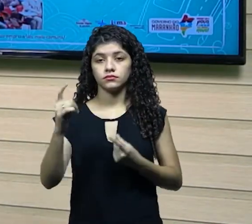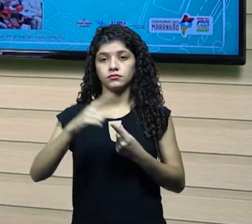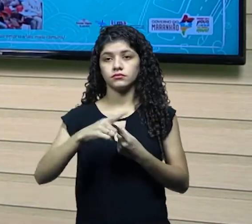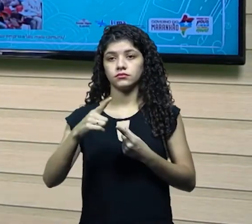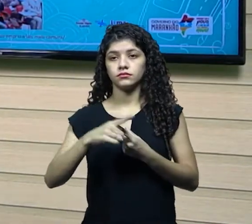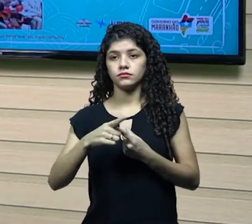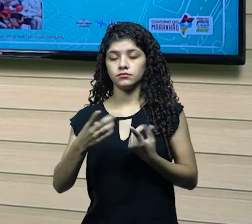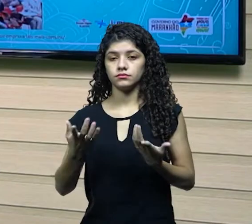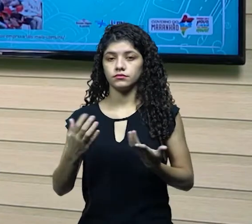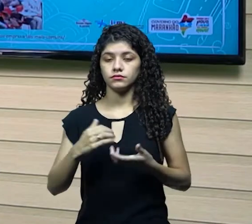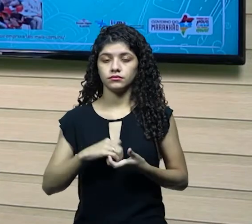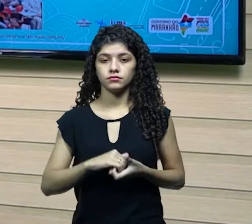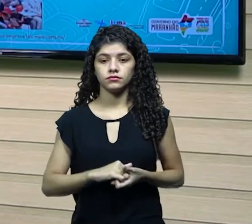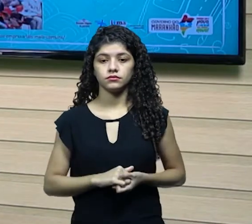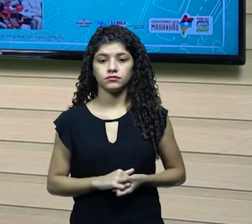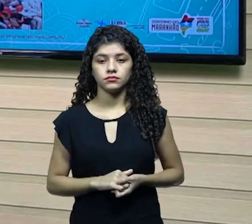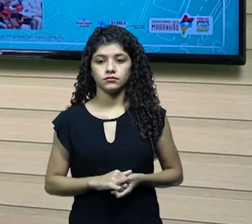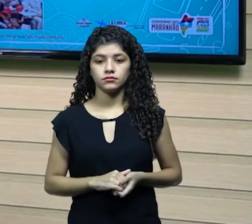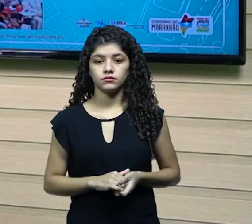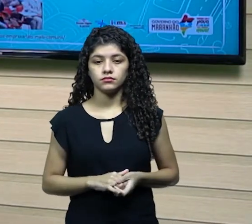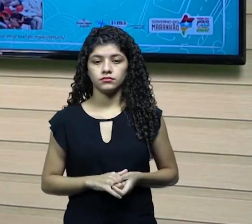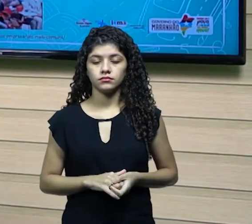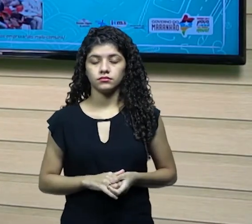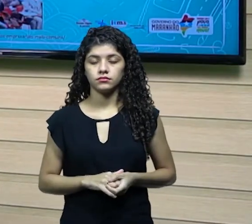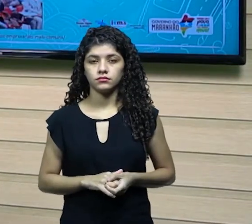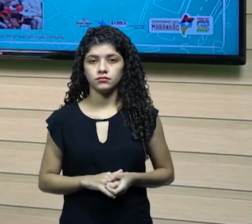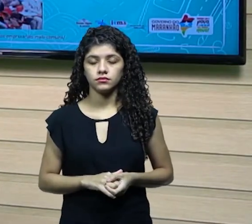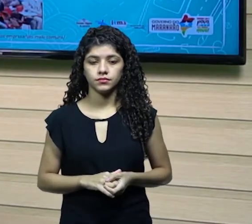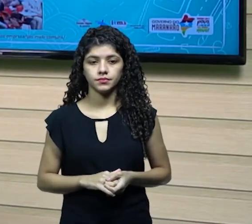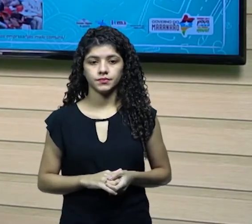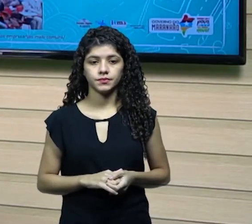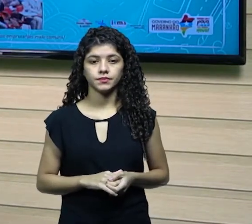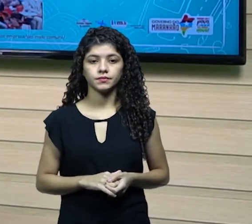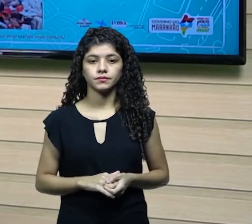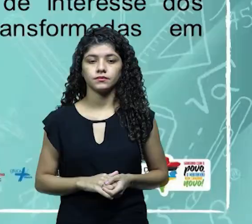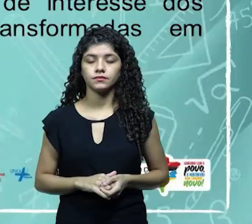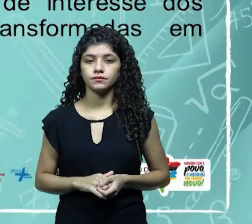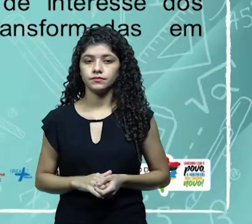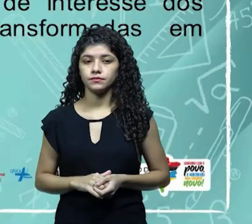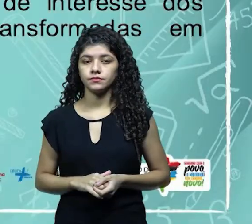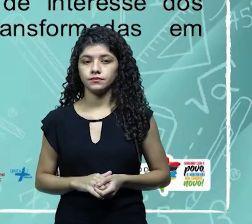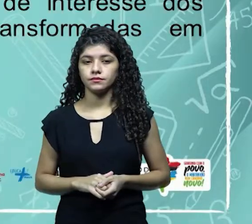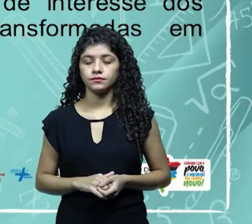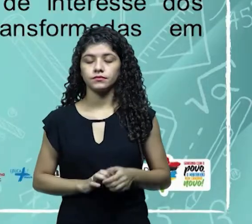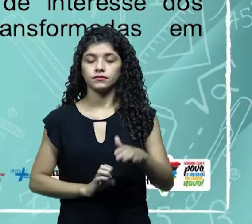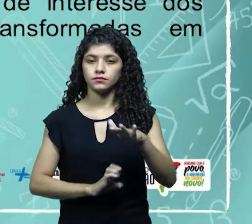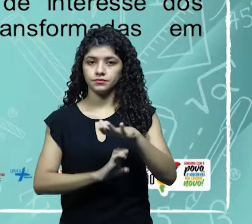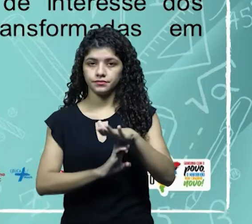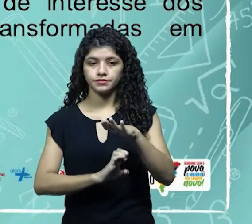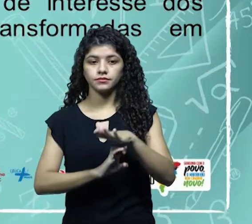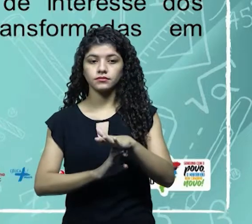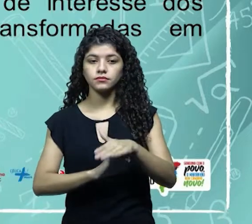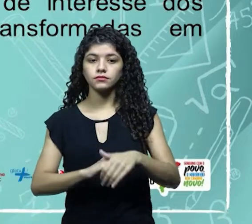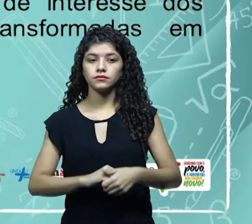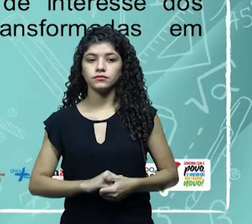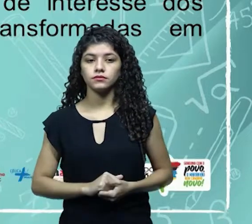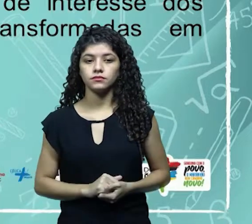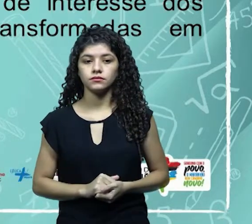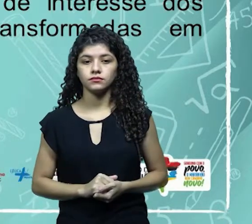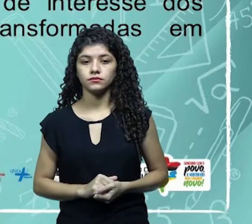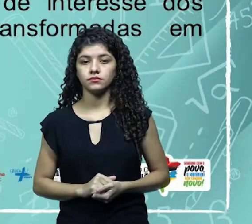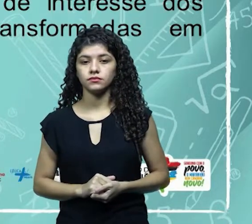discussões e transformadas em recomendações Então esse é um tipo de assembléia o seu evento